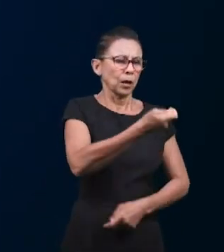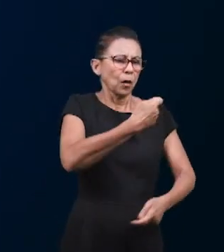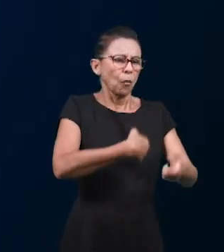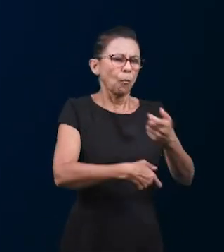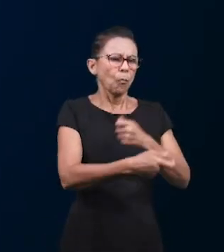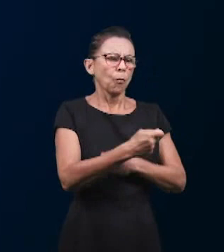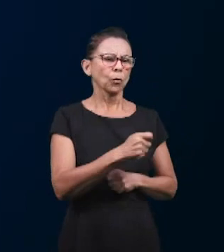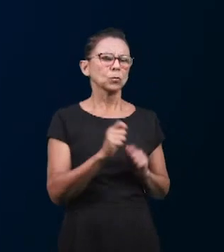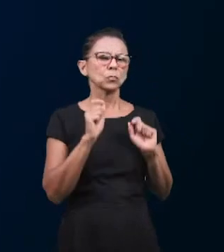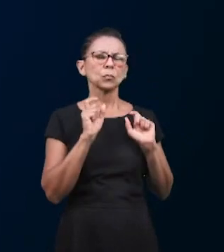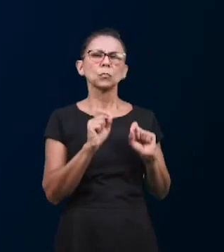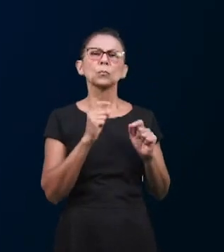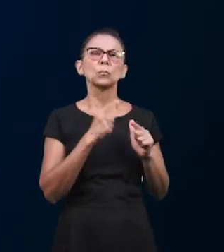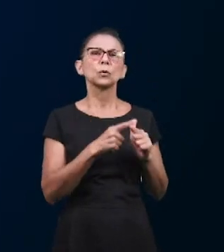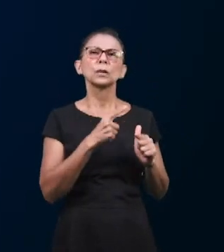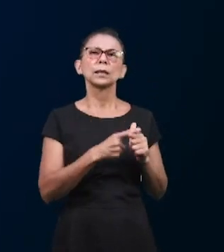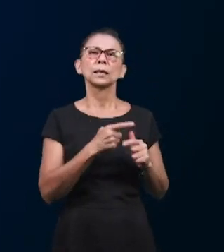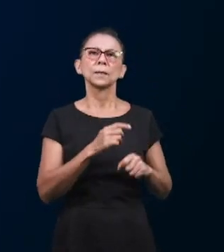João Pedro?